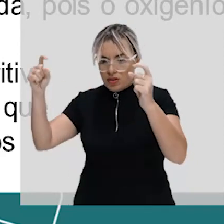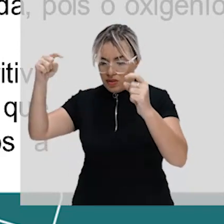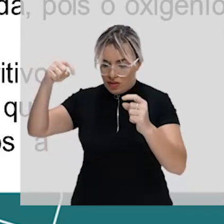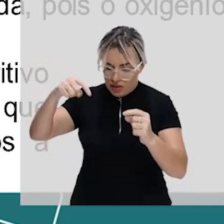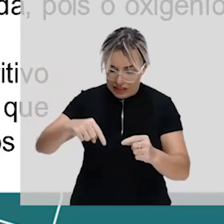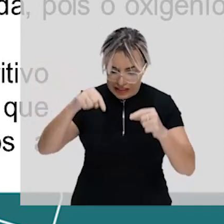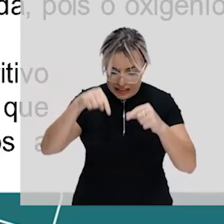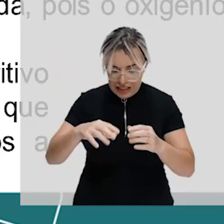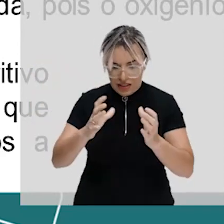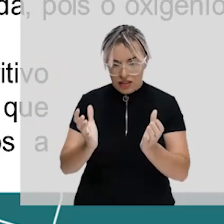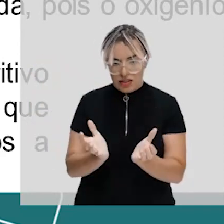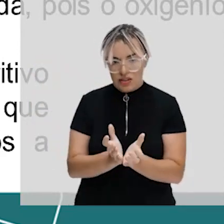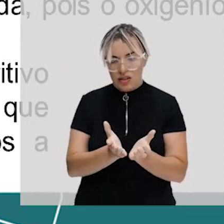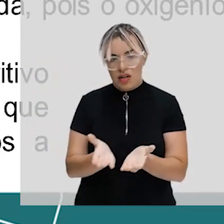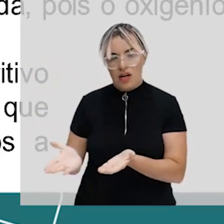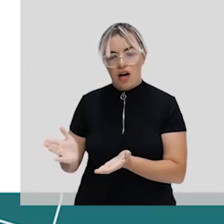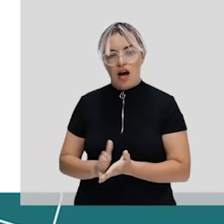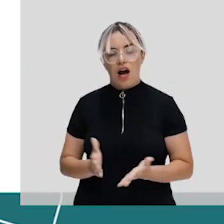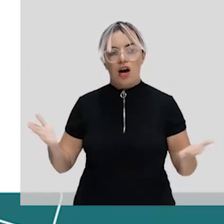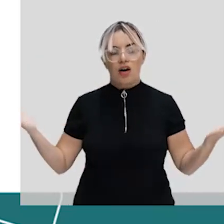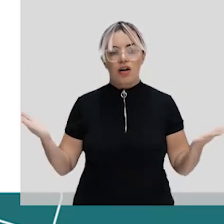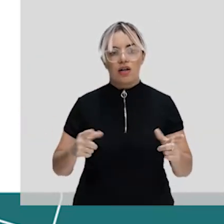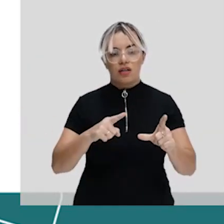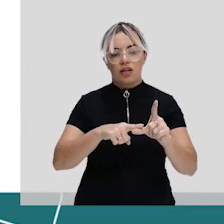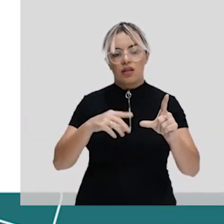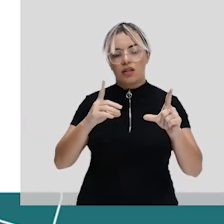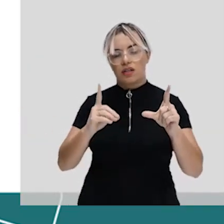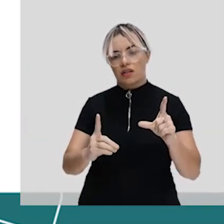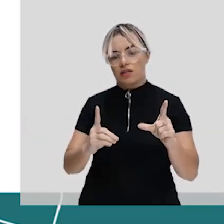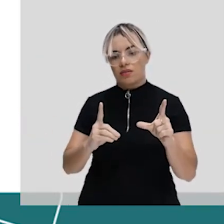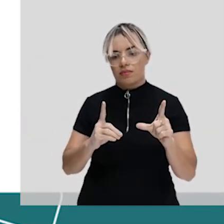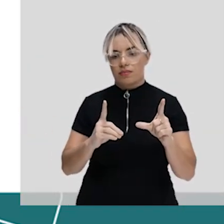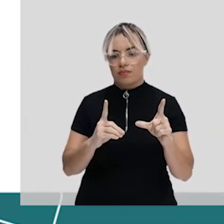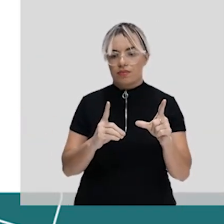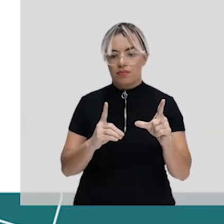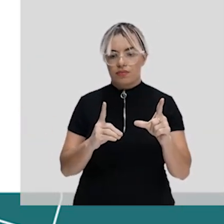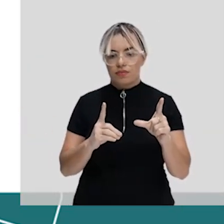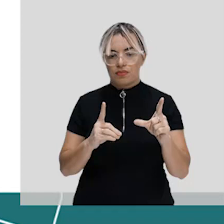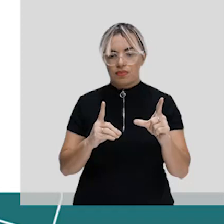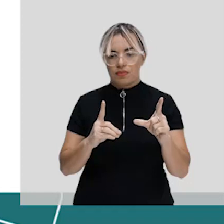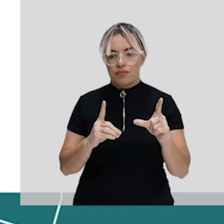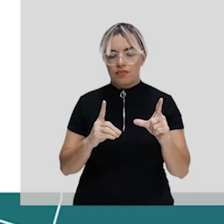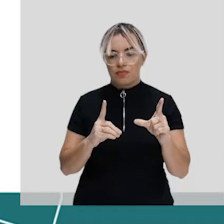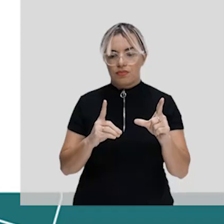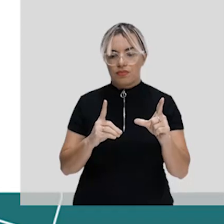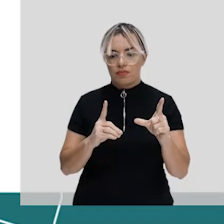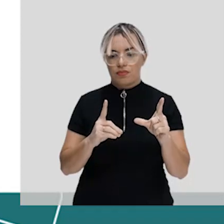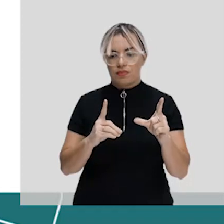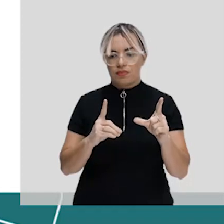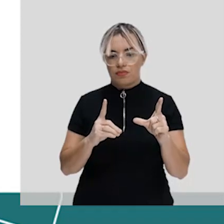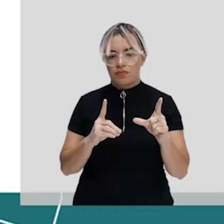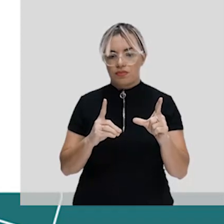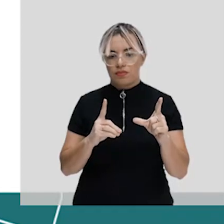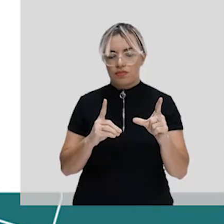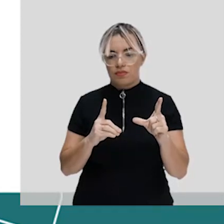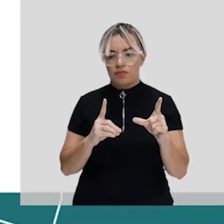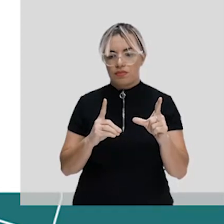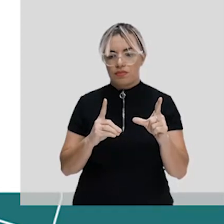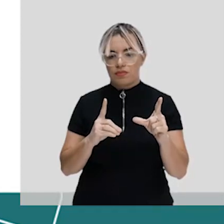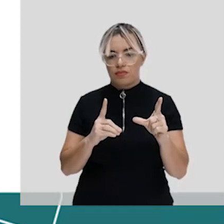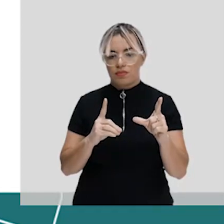E. Diz o seguinte: o desenvolvimento de micro-organismos não ocorreu no